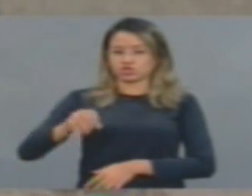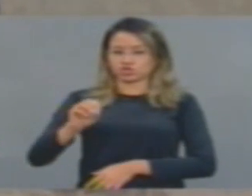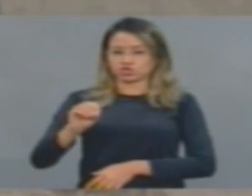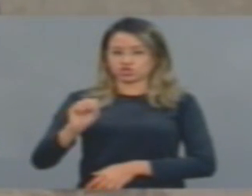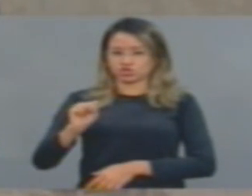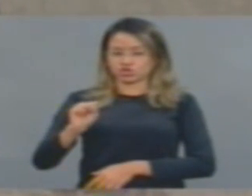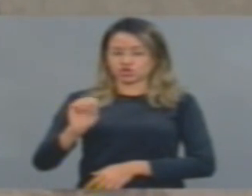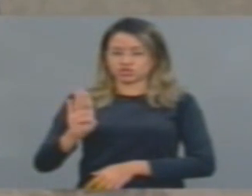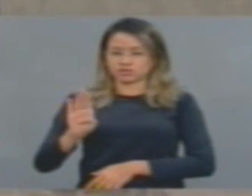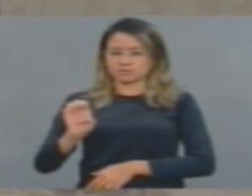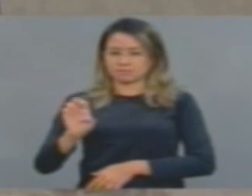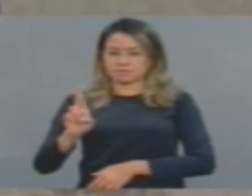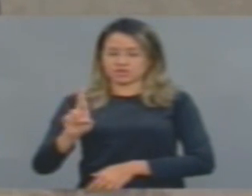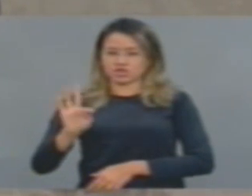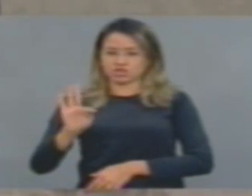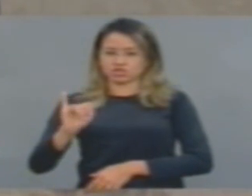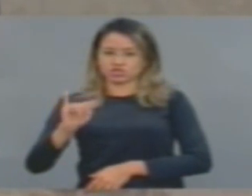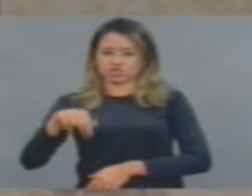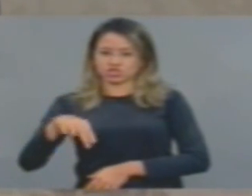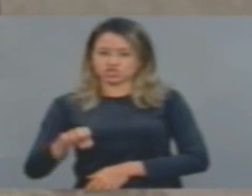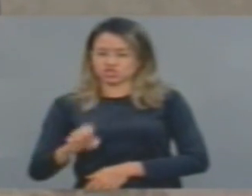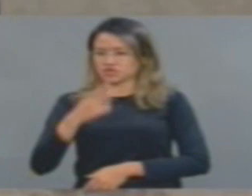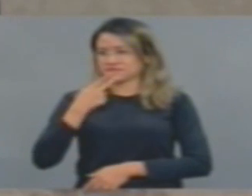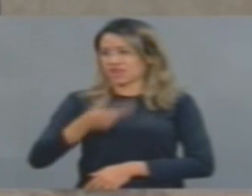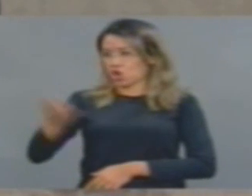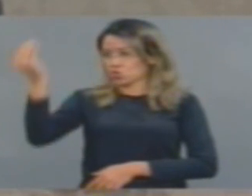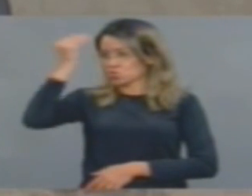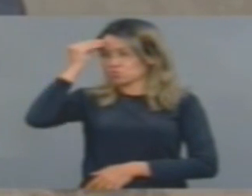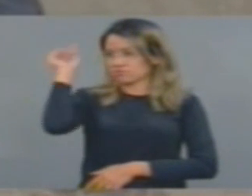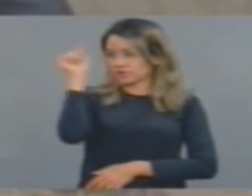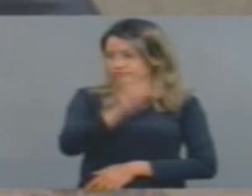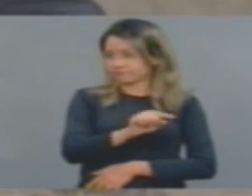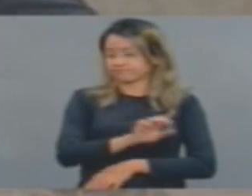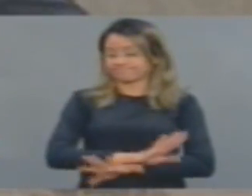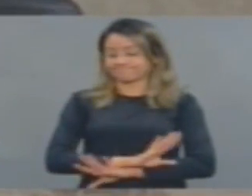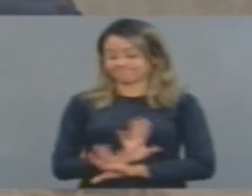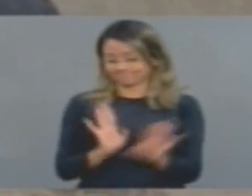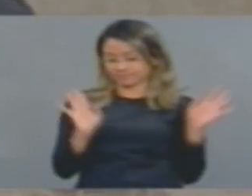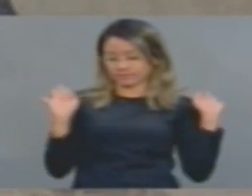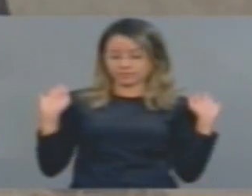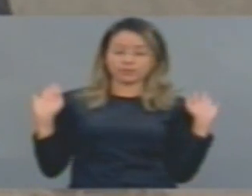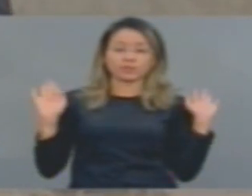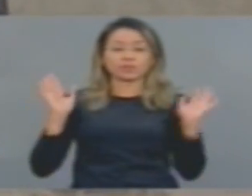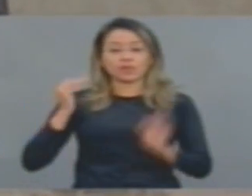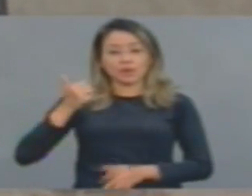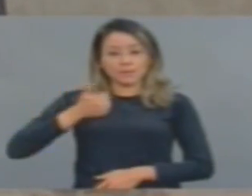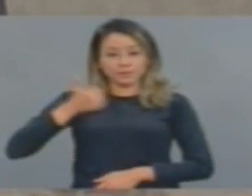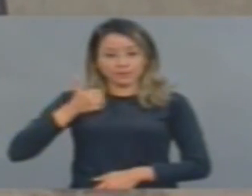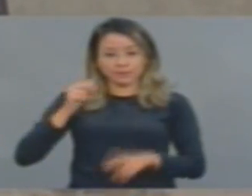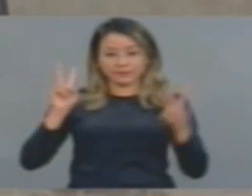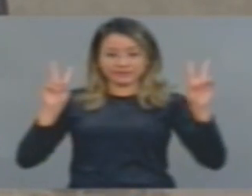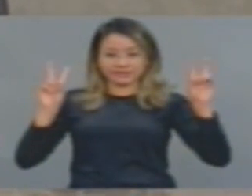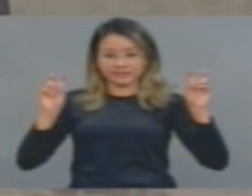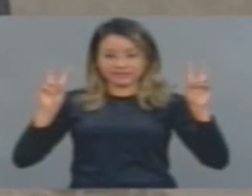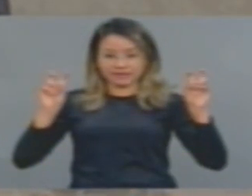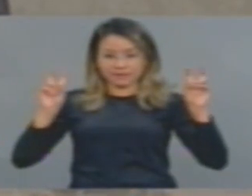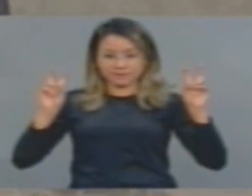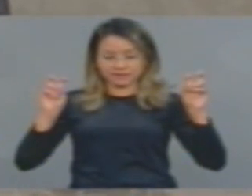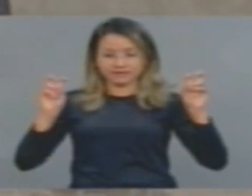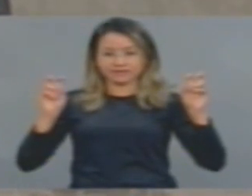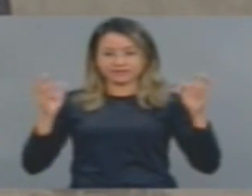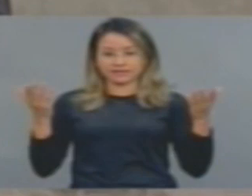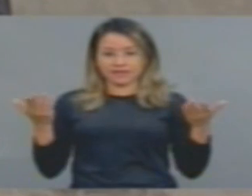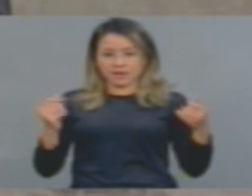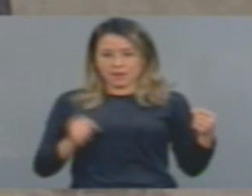o secretário Josbertini. Secretário Josbertini, primeiro eu vejo que esse tema, ele transcende a questão do